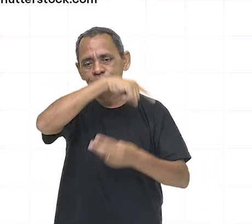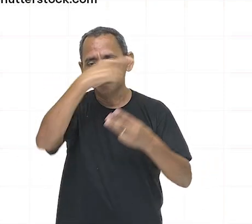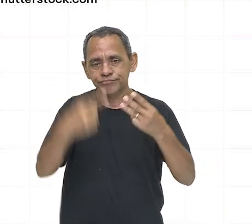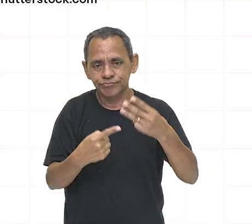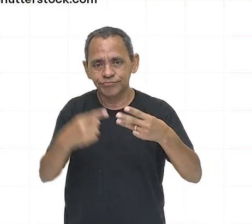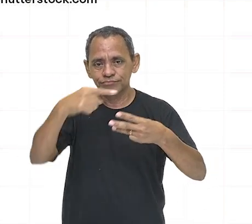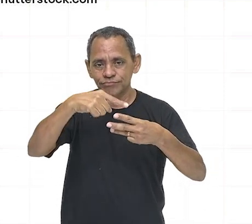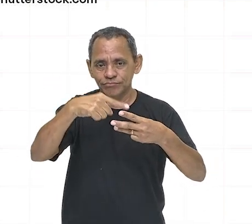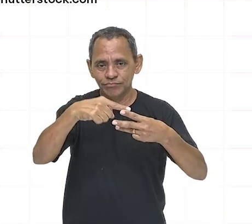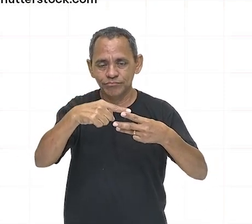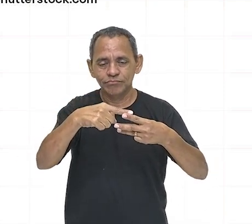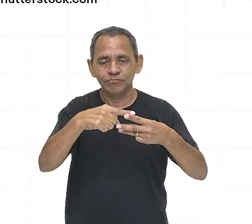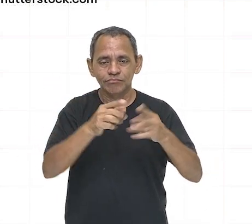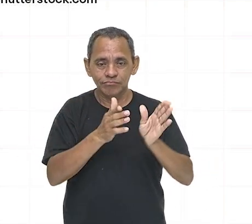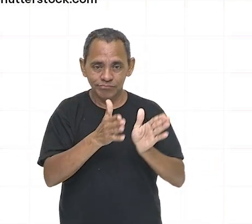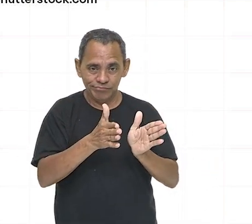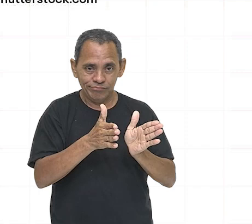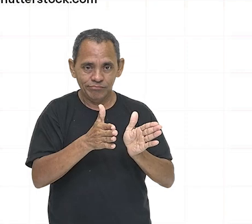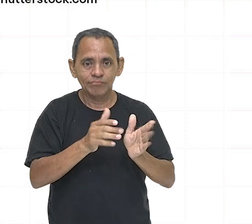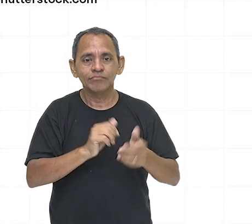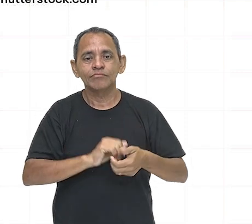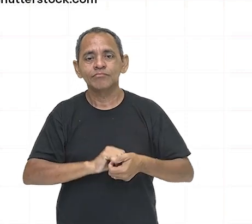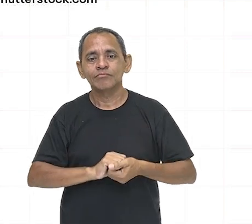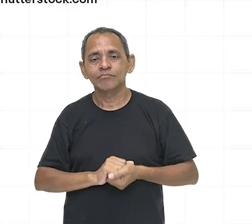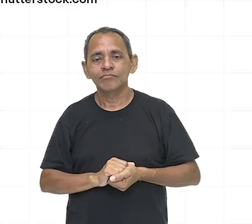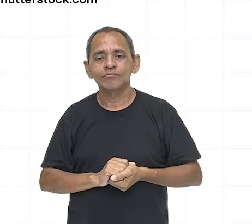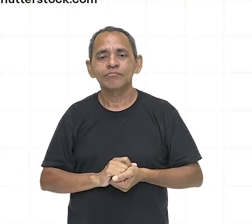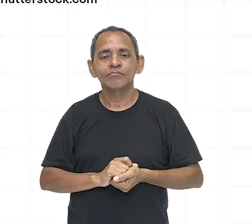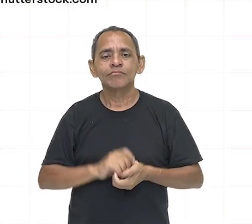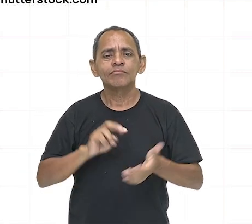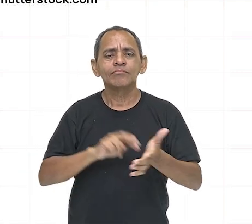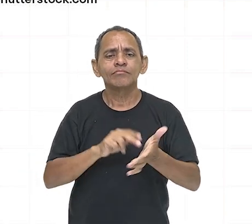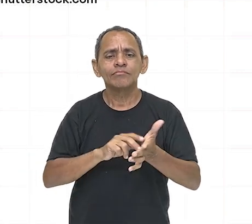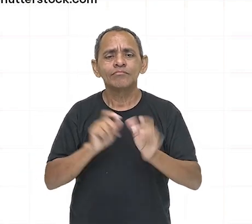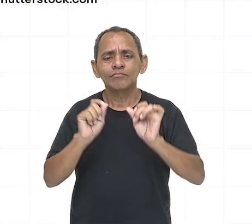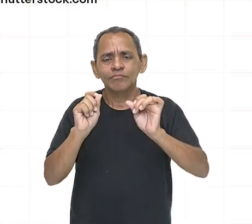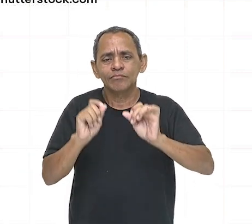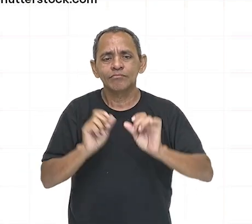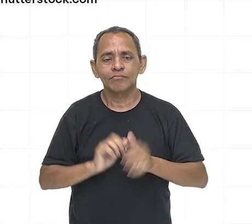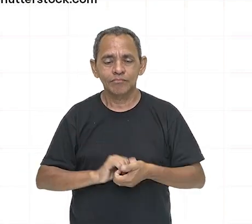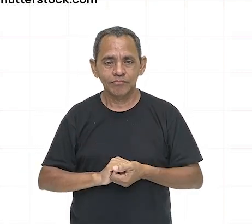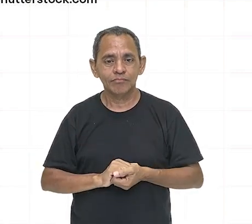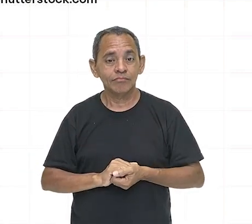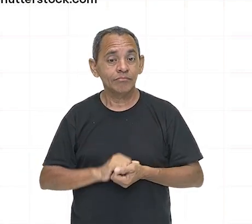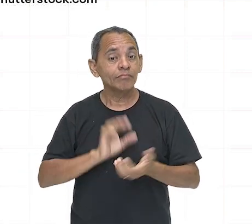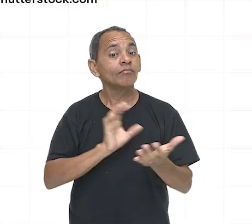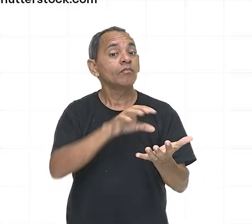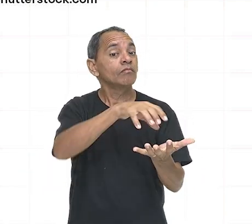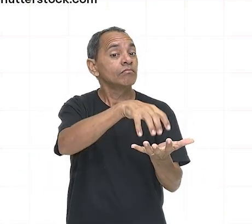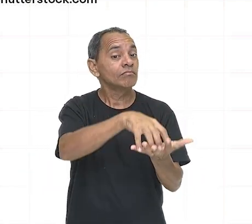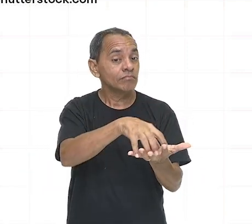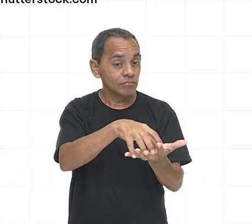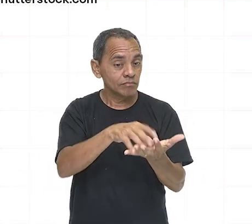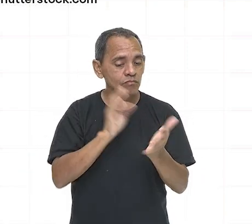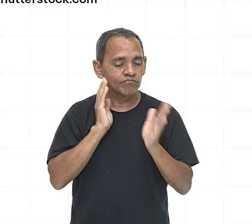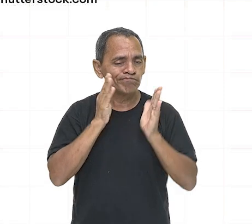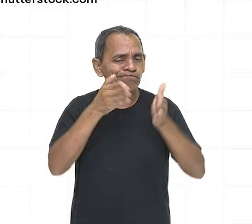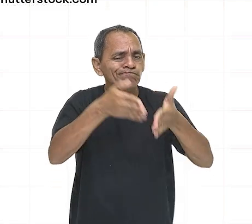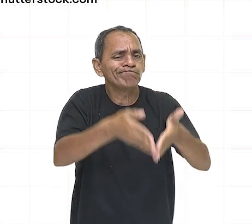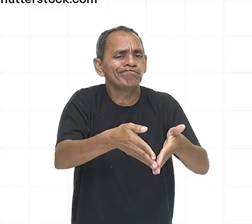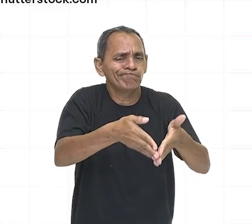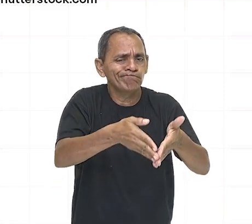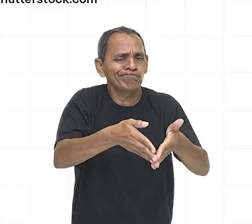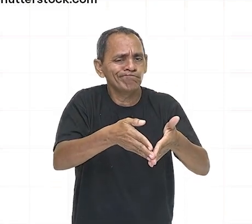terciário, começando aqui pelo primário. Então, o que é o setor primário? É o setor que está diretamente envolvido